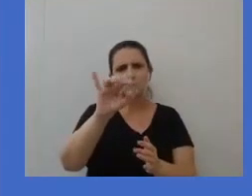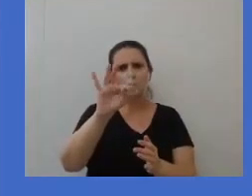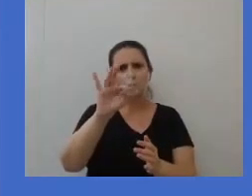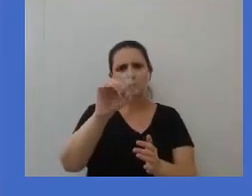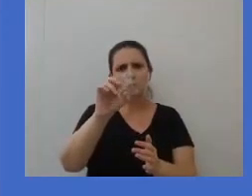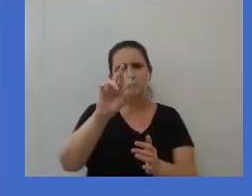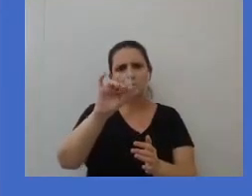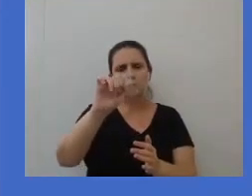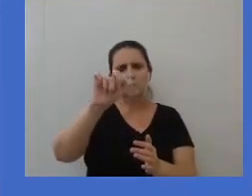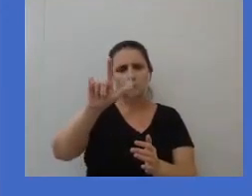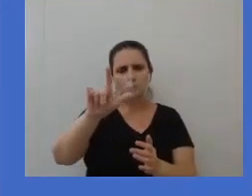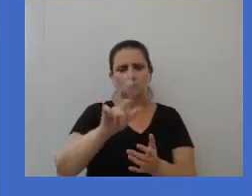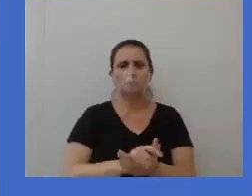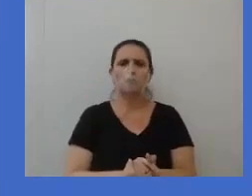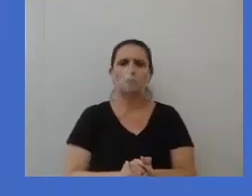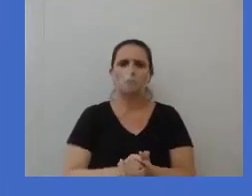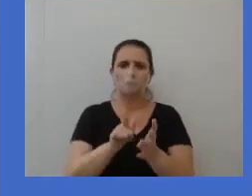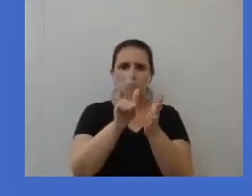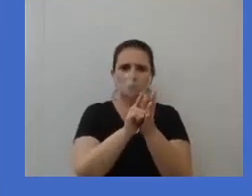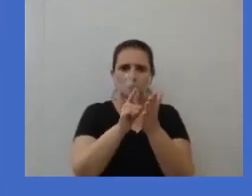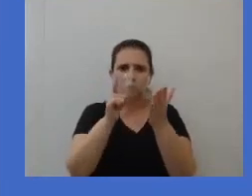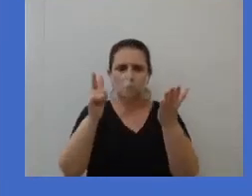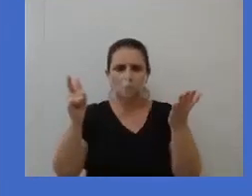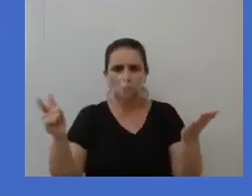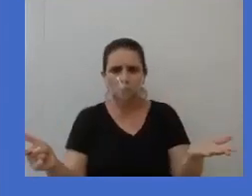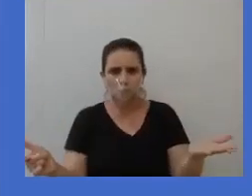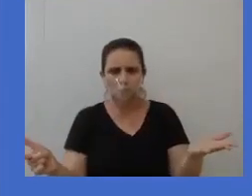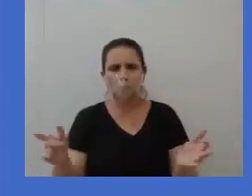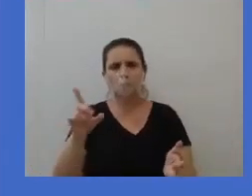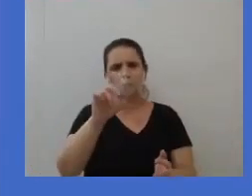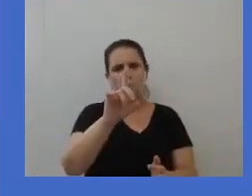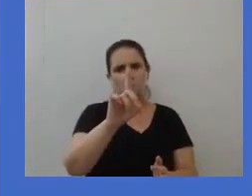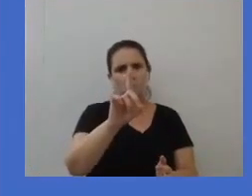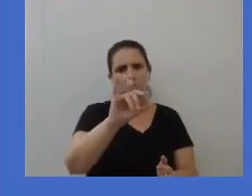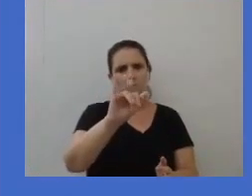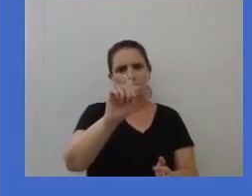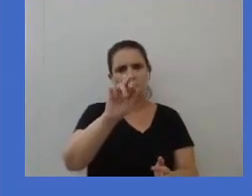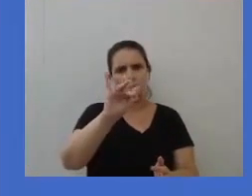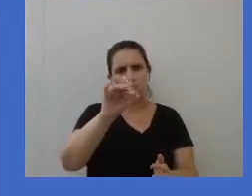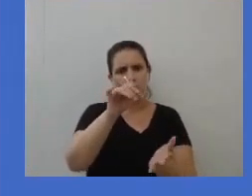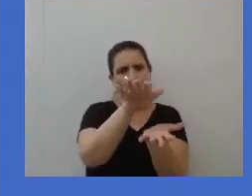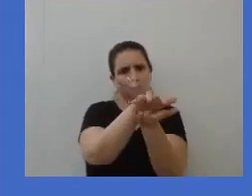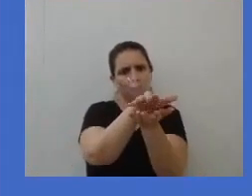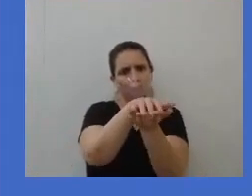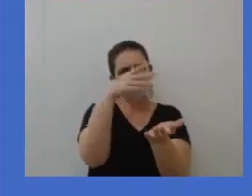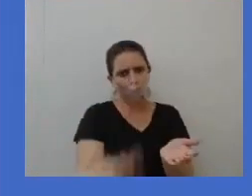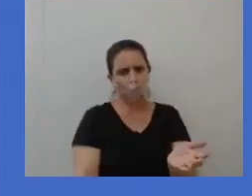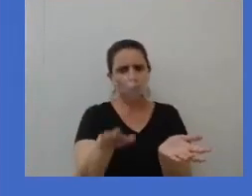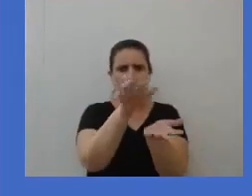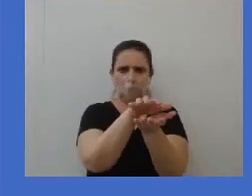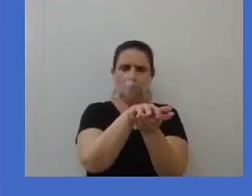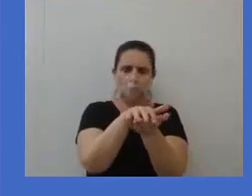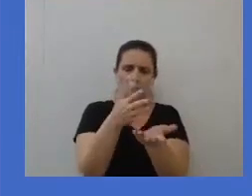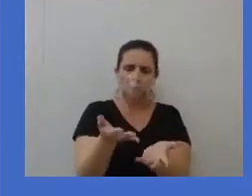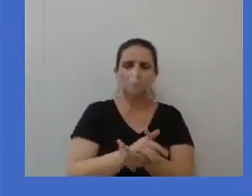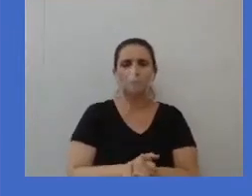um editorial do jornal Diário de Pernambuco, jornal nosso aqui, né, nosso estado. Ele diz